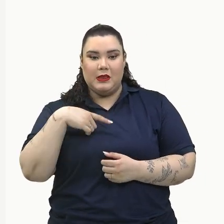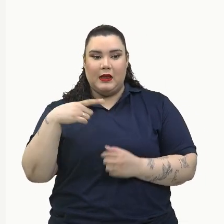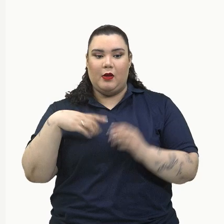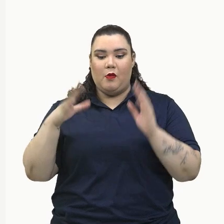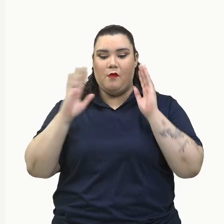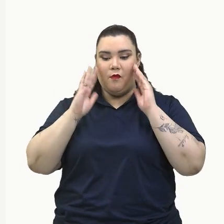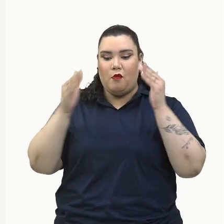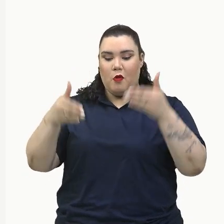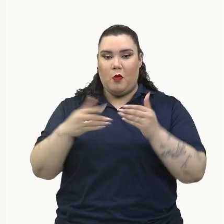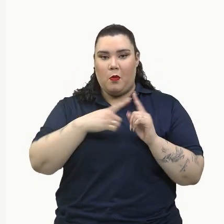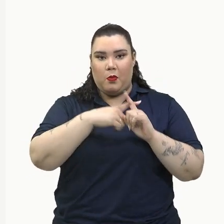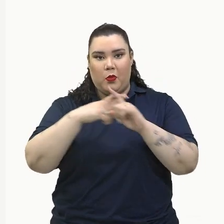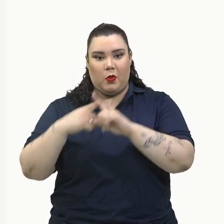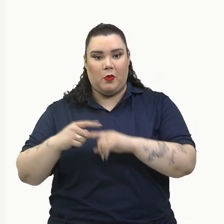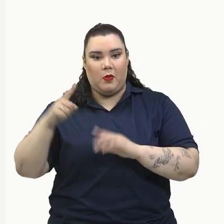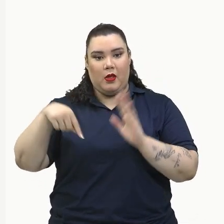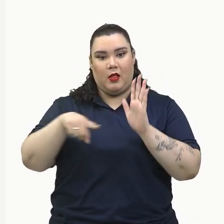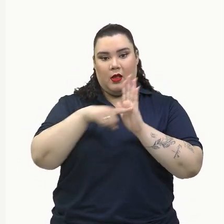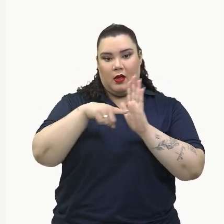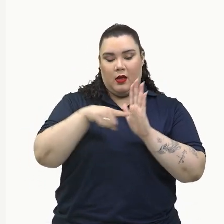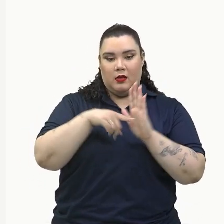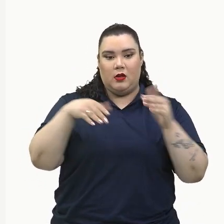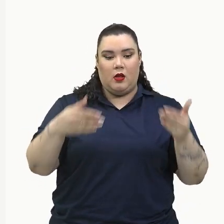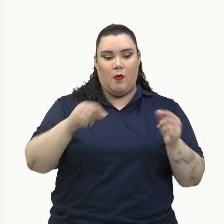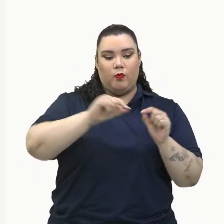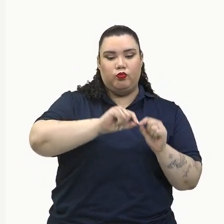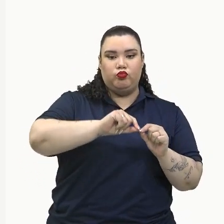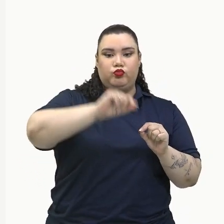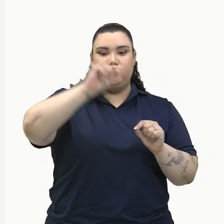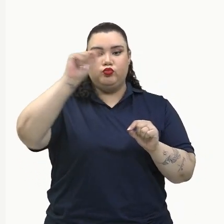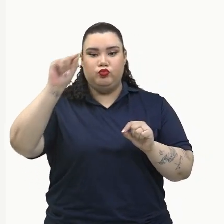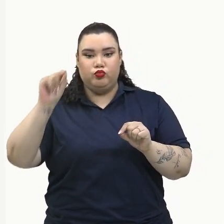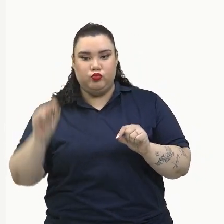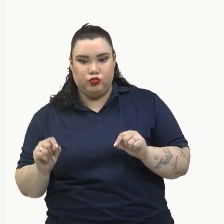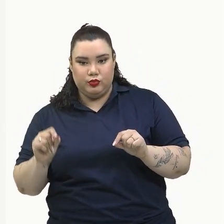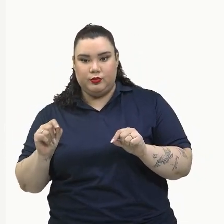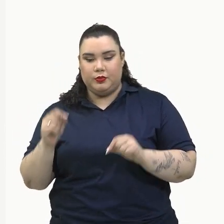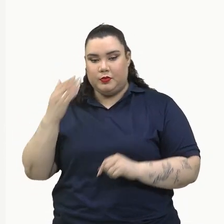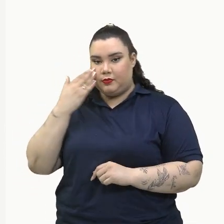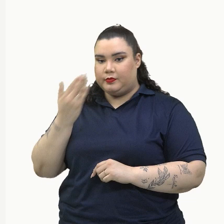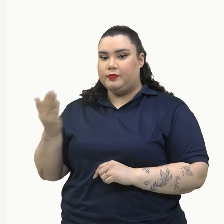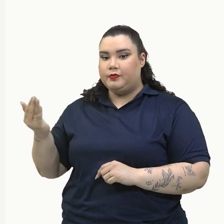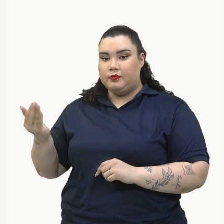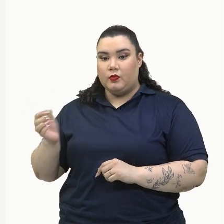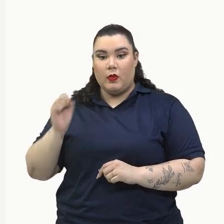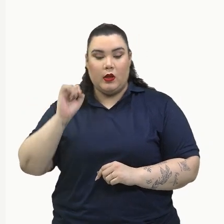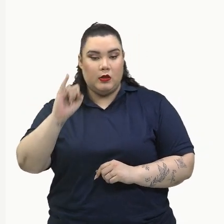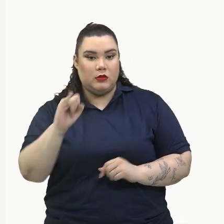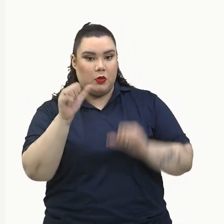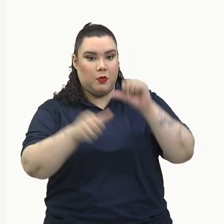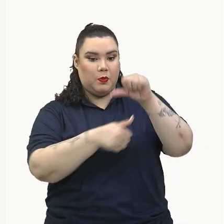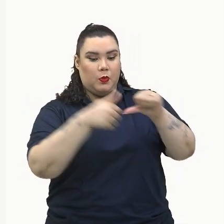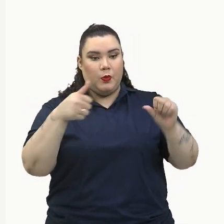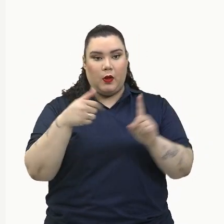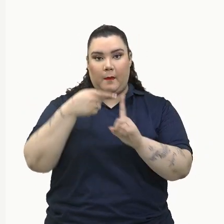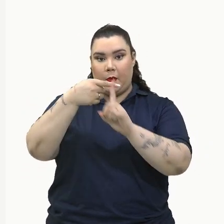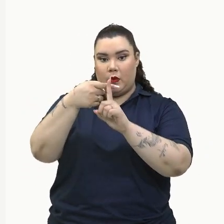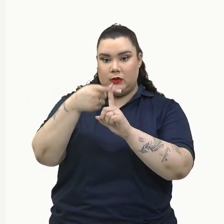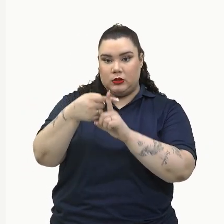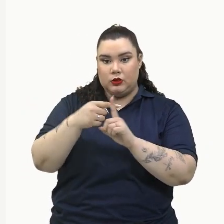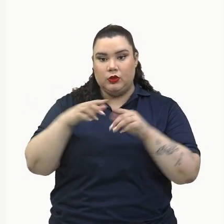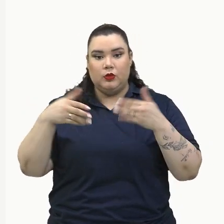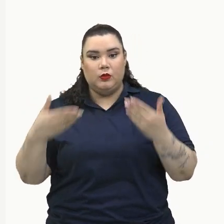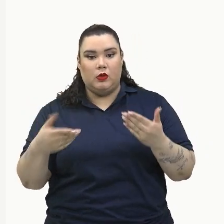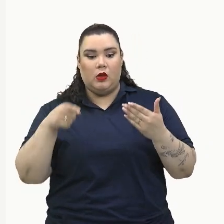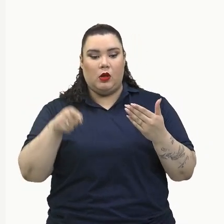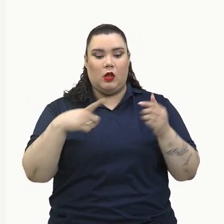é negativo, a sua concavidade vai ser voltada para baixo. Se ele fosse positivo, a sua concavidade,